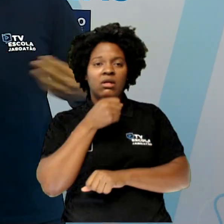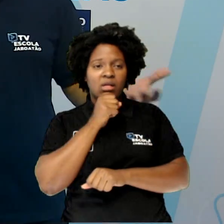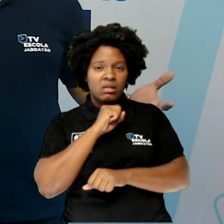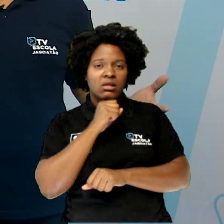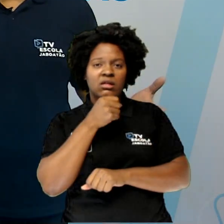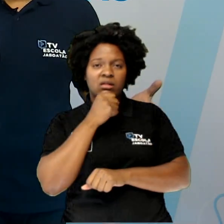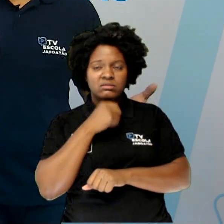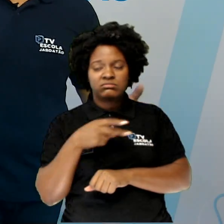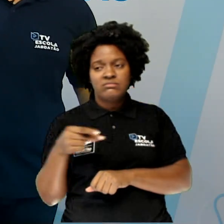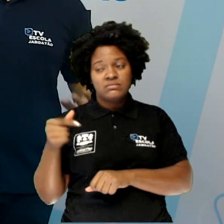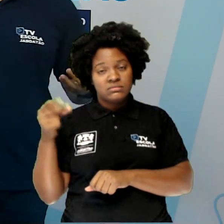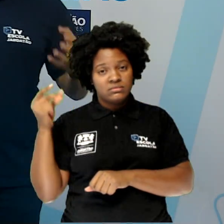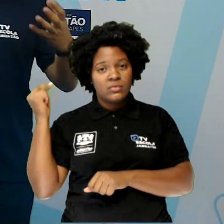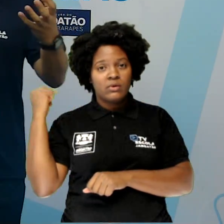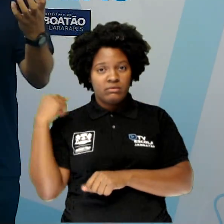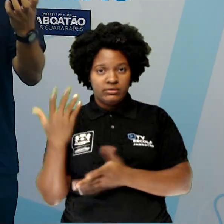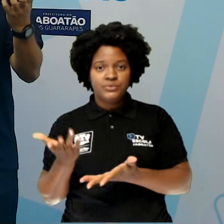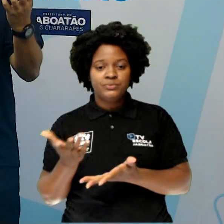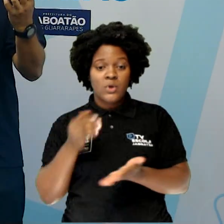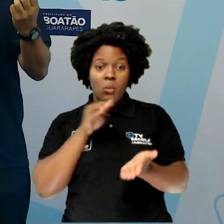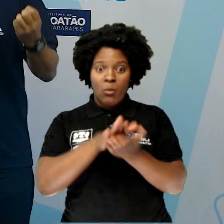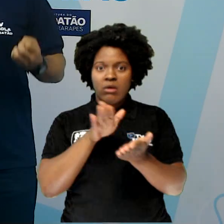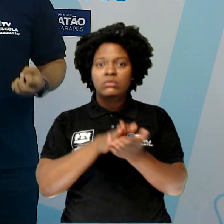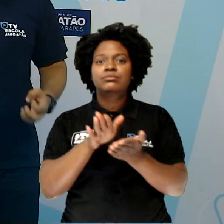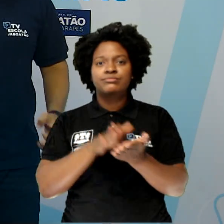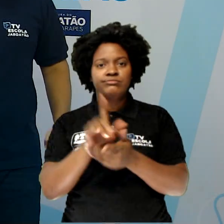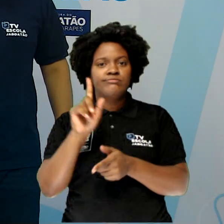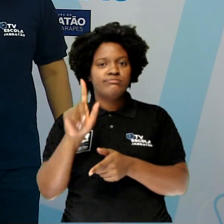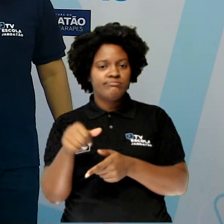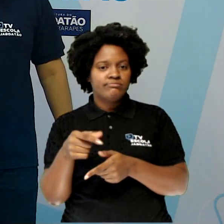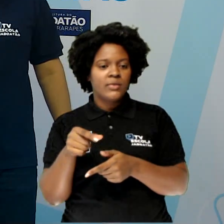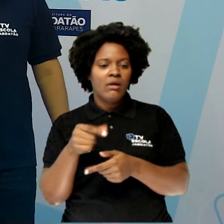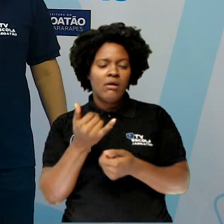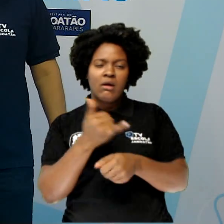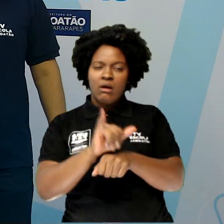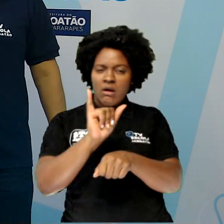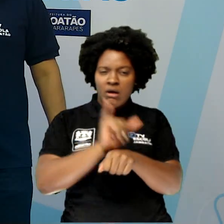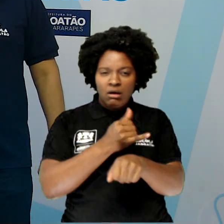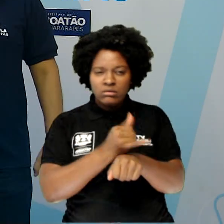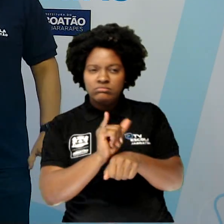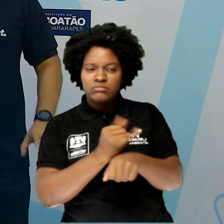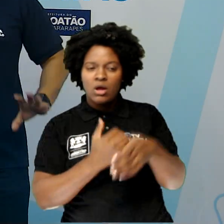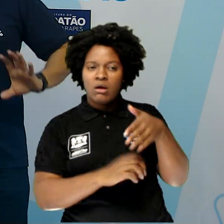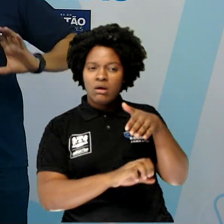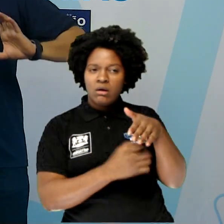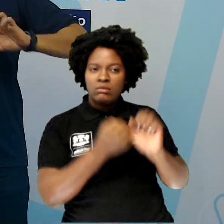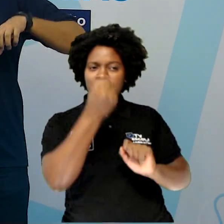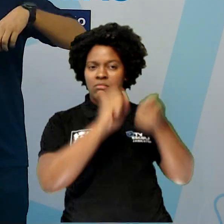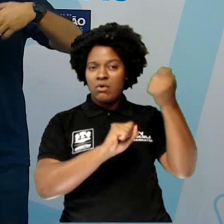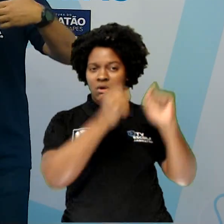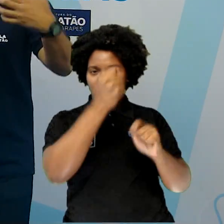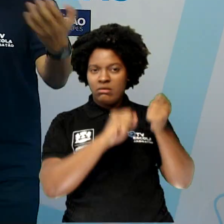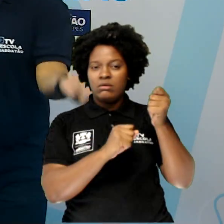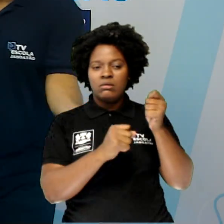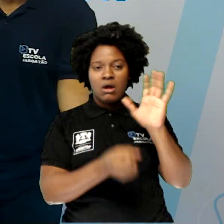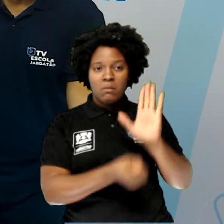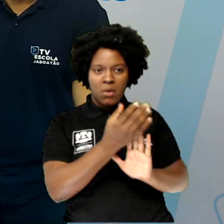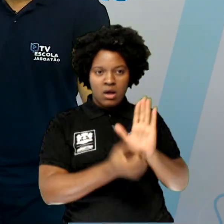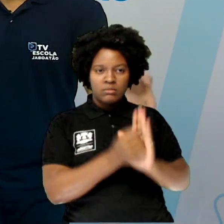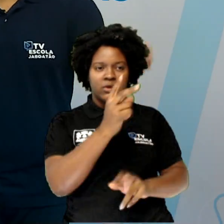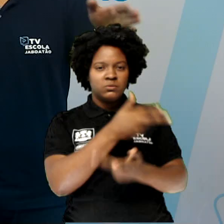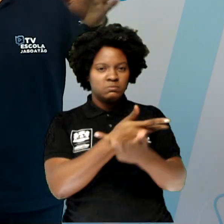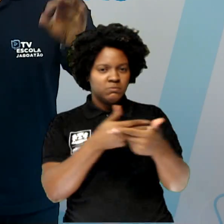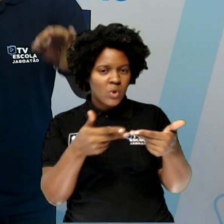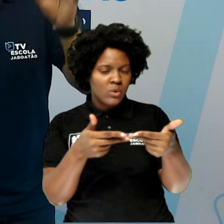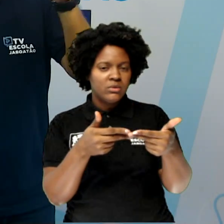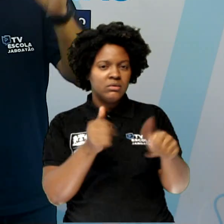desse tipo. Então, o consumismo também é uma estratégia utilizada pelas grandes indústrias ao fazerem produtos que